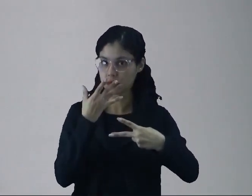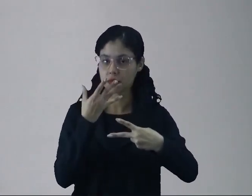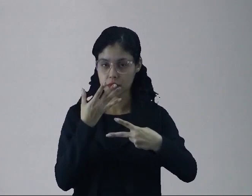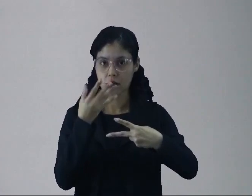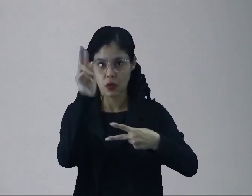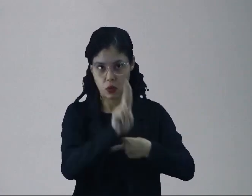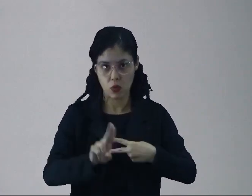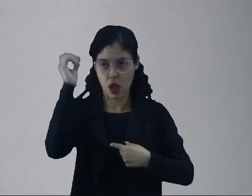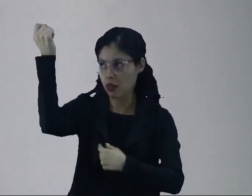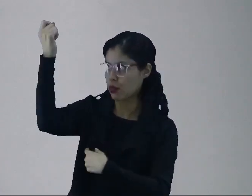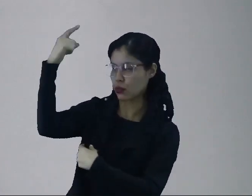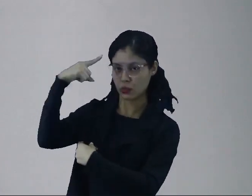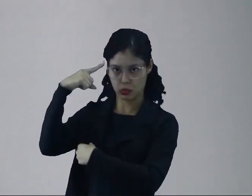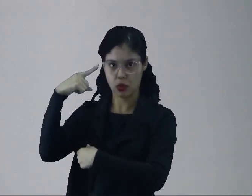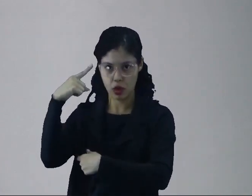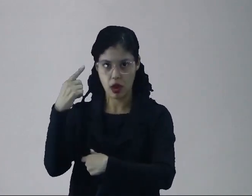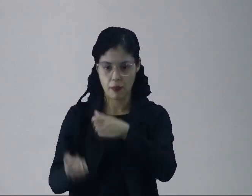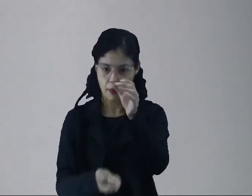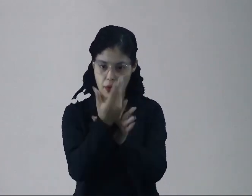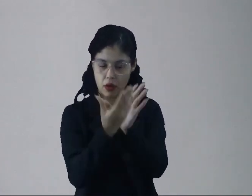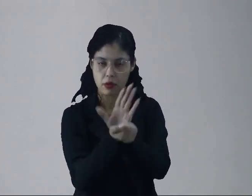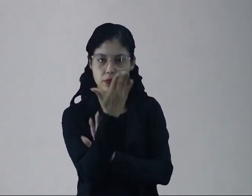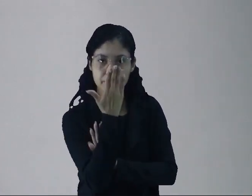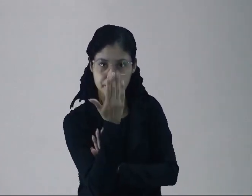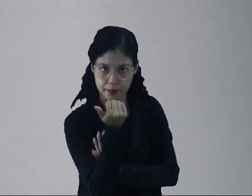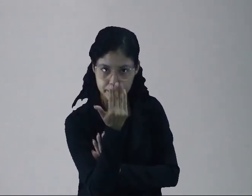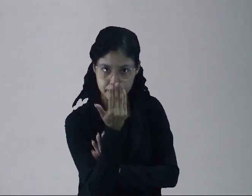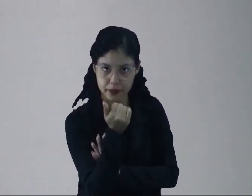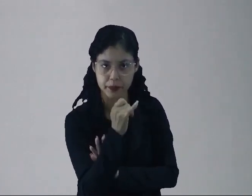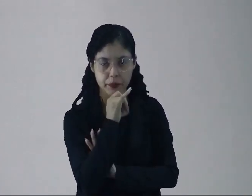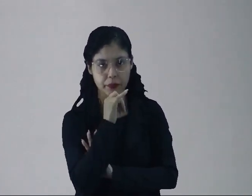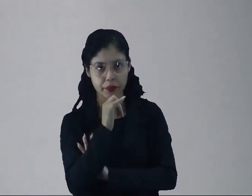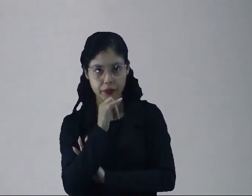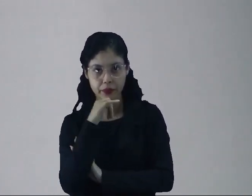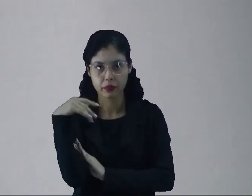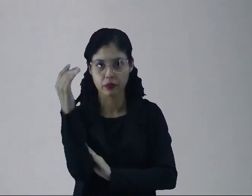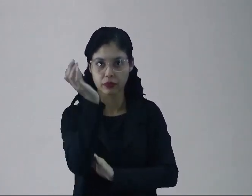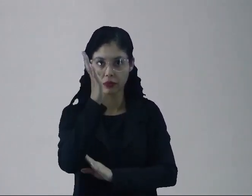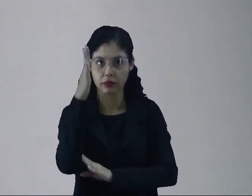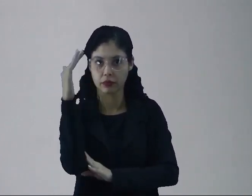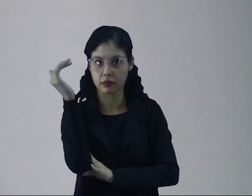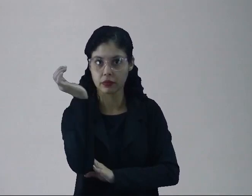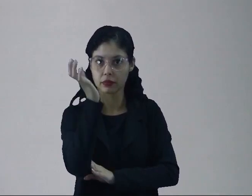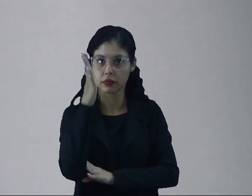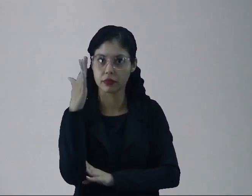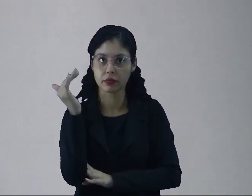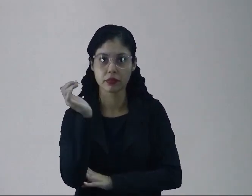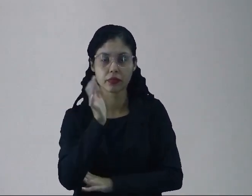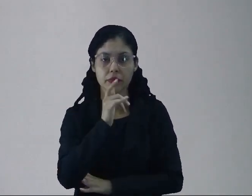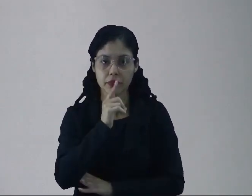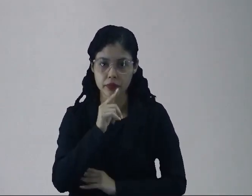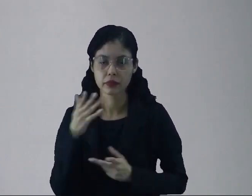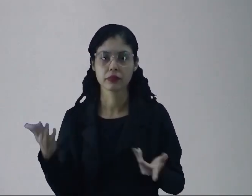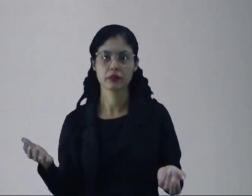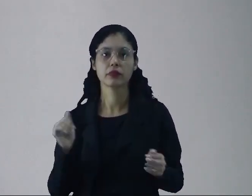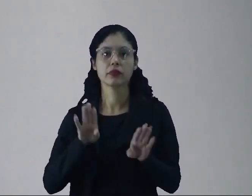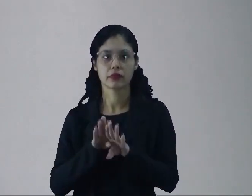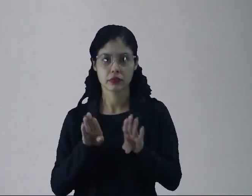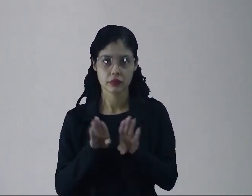que usam a luz do sol para produzir o seu alimento, a exemplo, as algas e as plantas. E a gente pode ter organismos